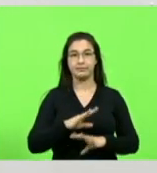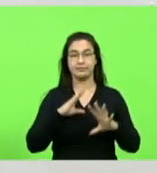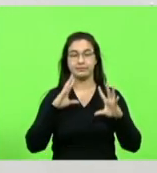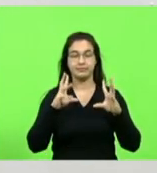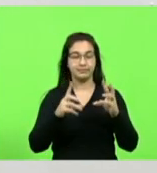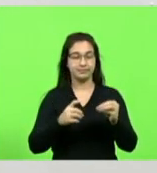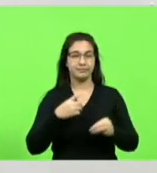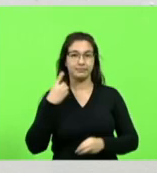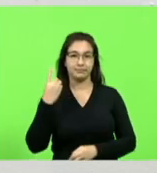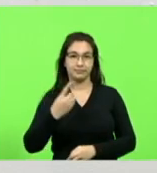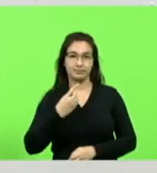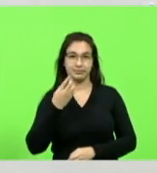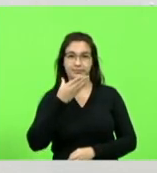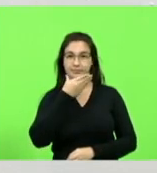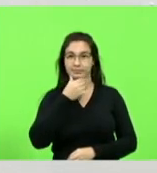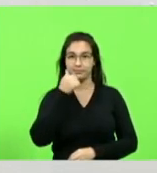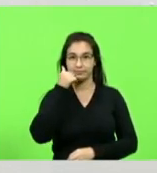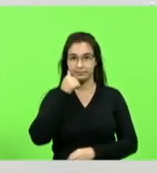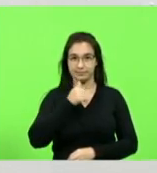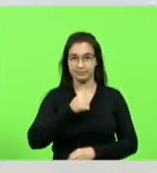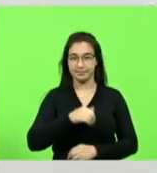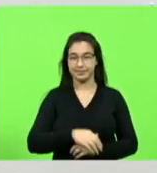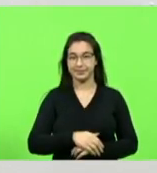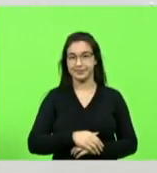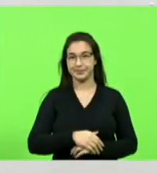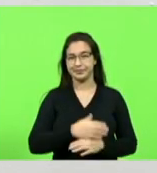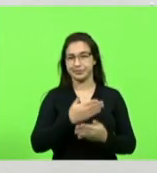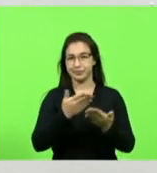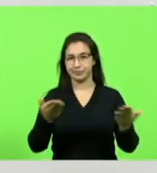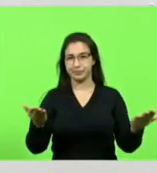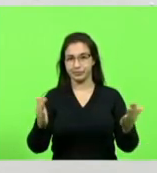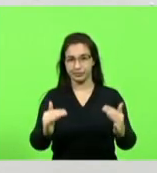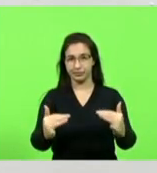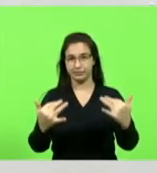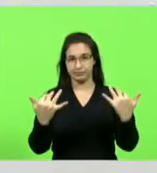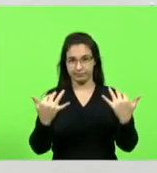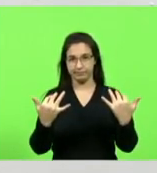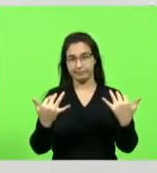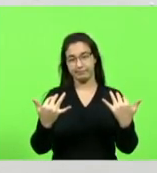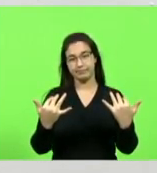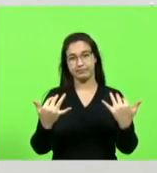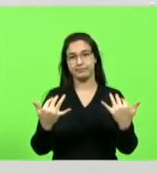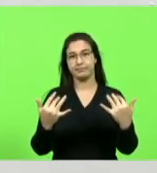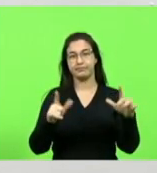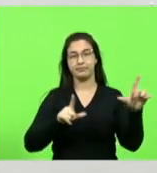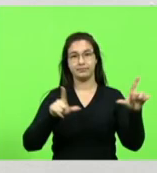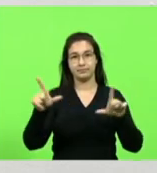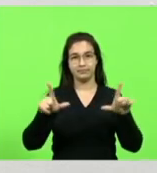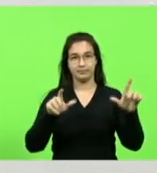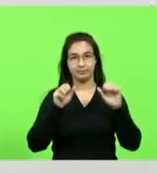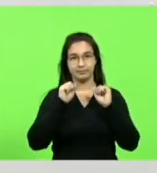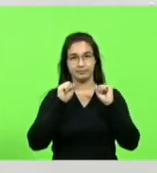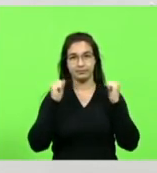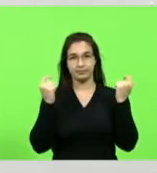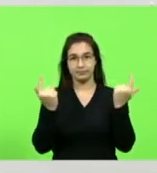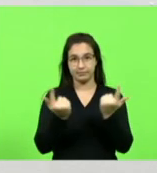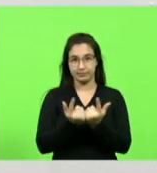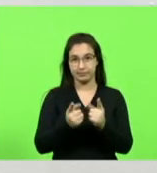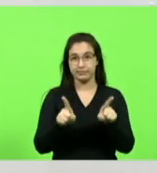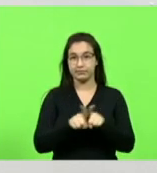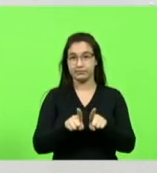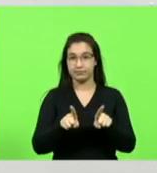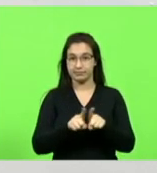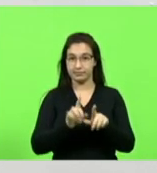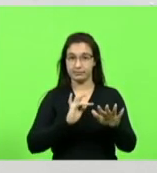deputadas, a todos que nos acompanham e nos assistem pela TVAL e também pelas redes